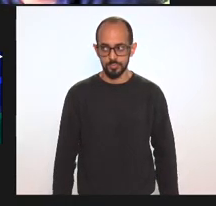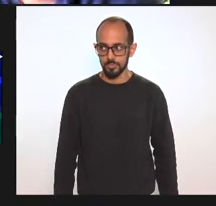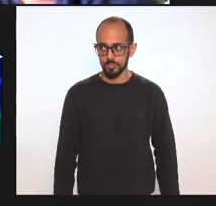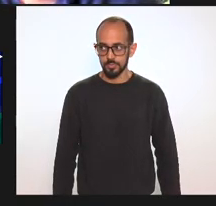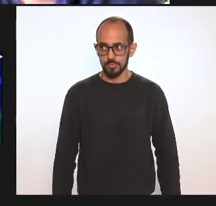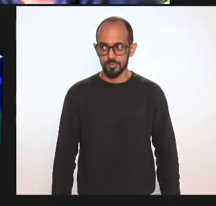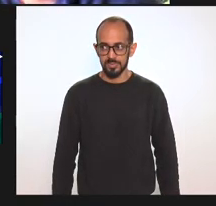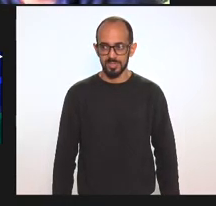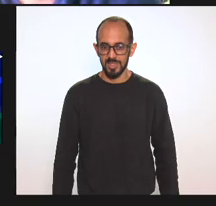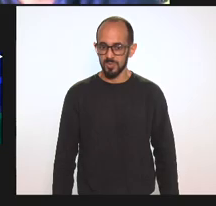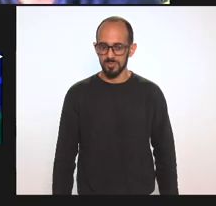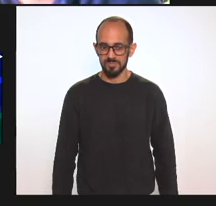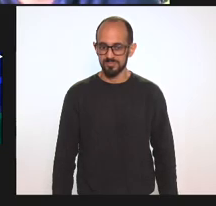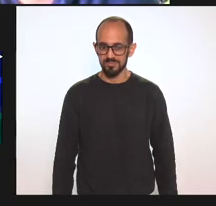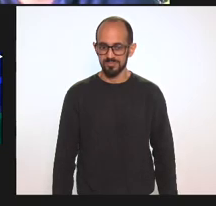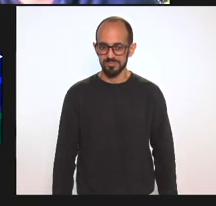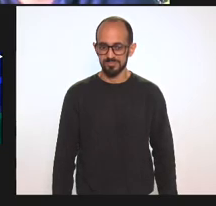Deputado Márcio Canella. Deputado